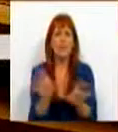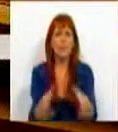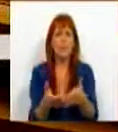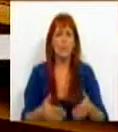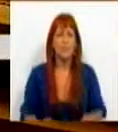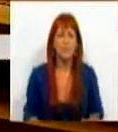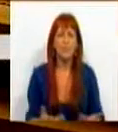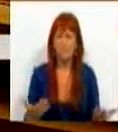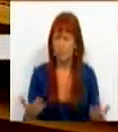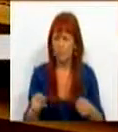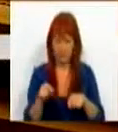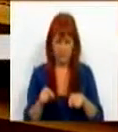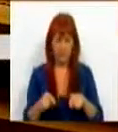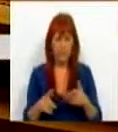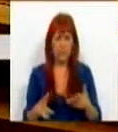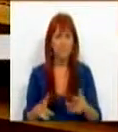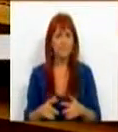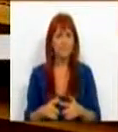bem, relativamente